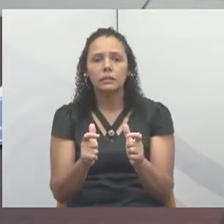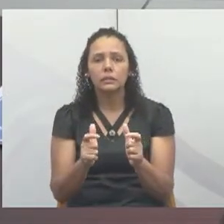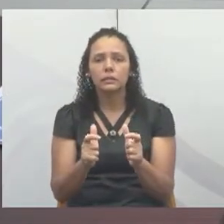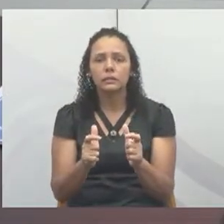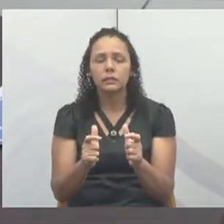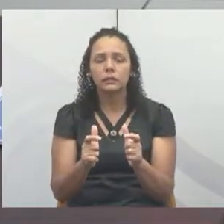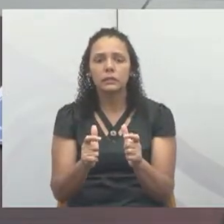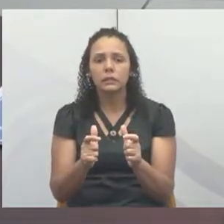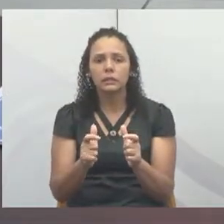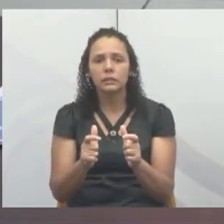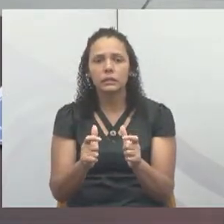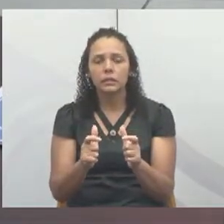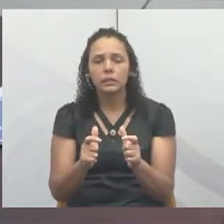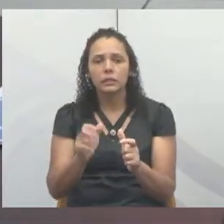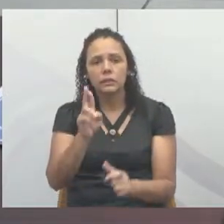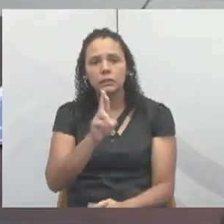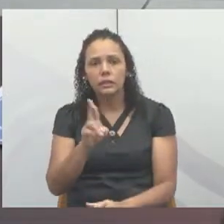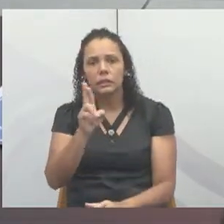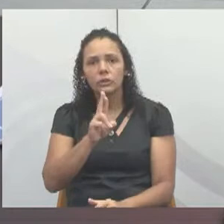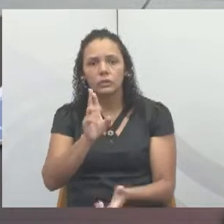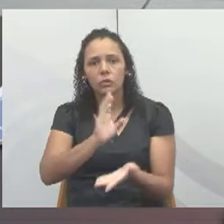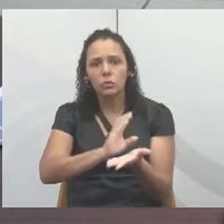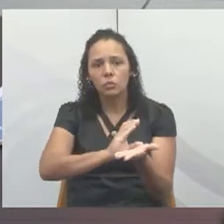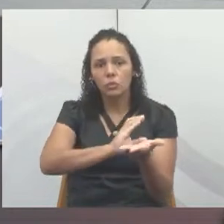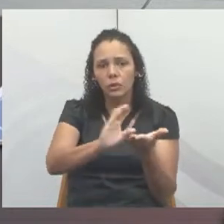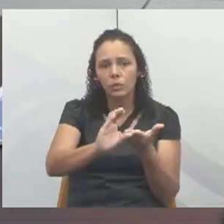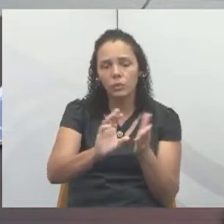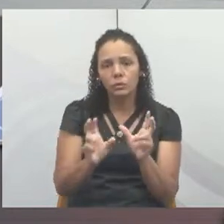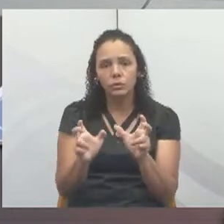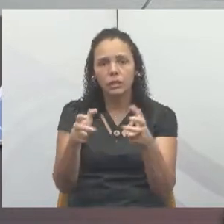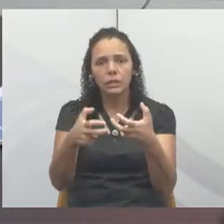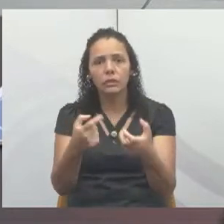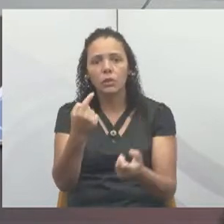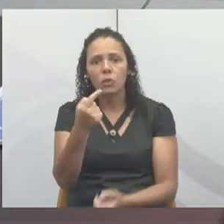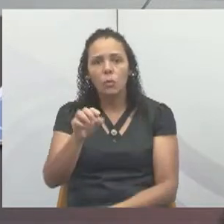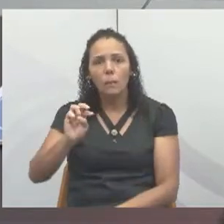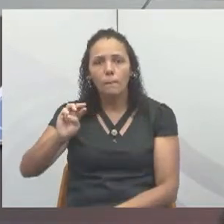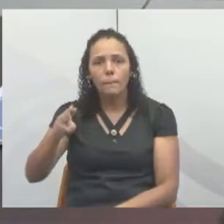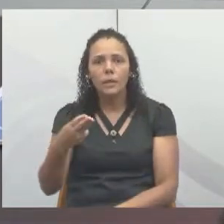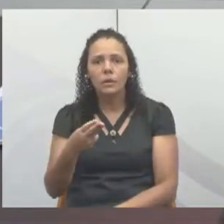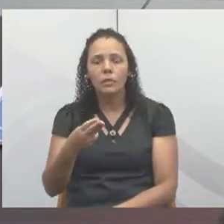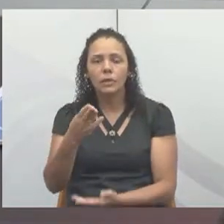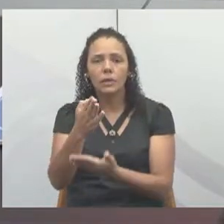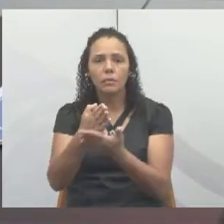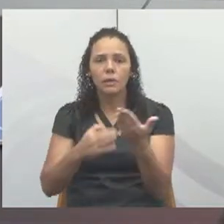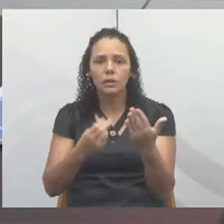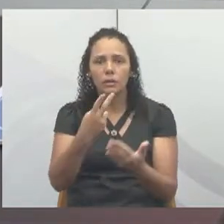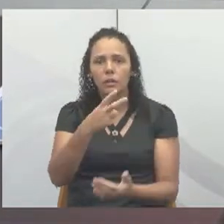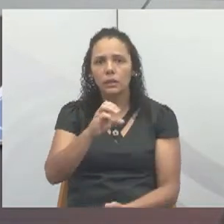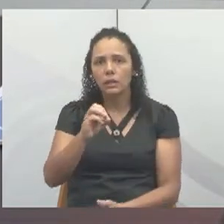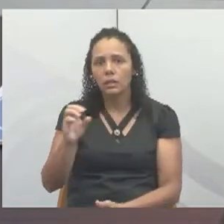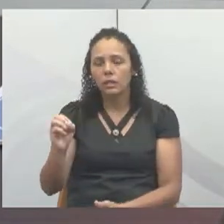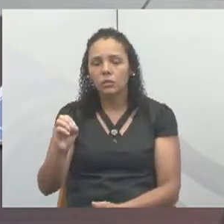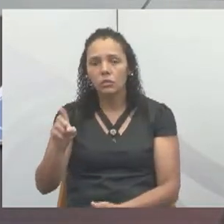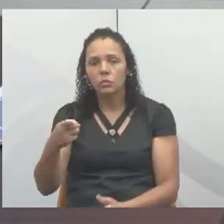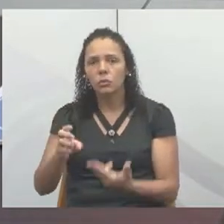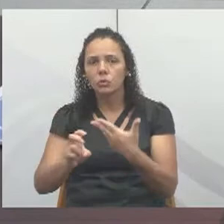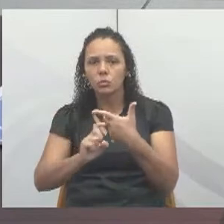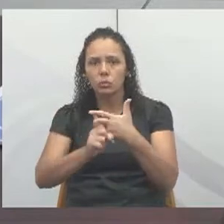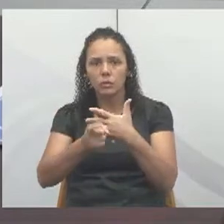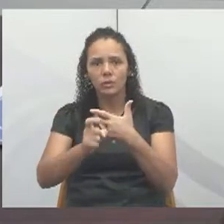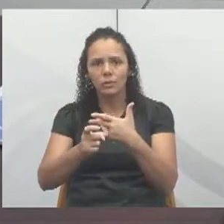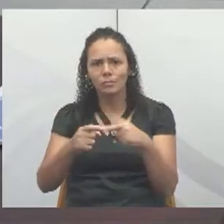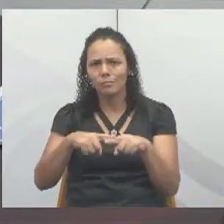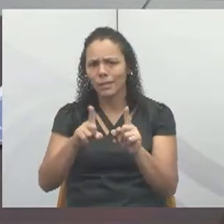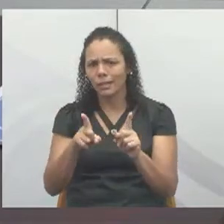foi entregue dessa Câmara Municipal no valor de 1,5 milhão e mais 500 mil que veio do Executivo. E muitas coisas na cidade